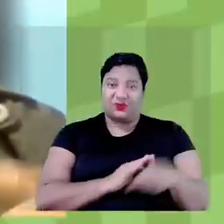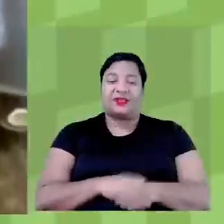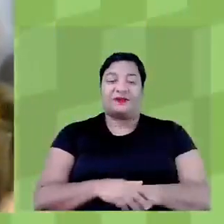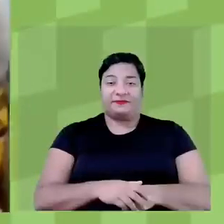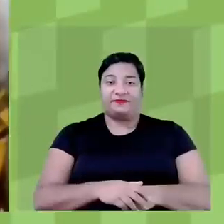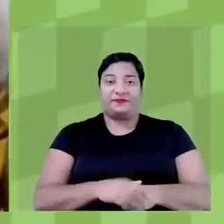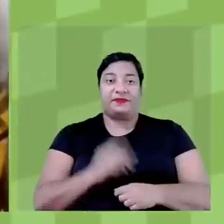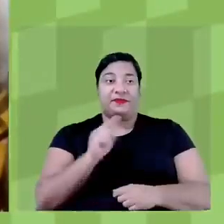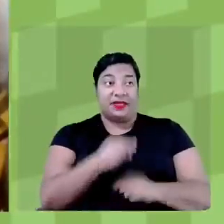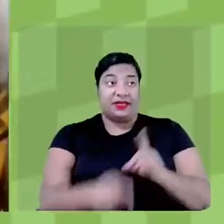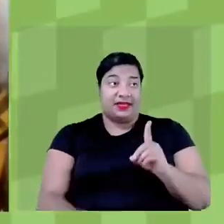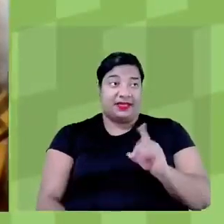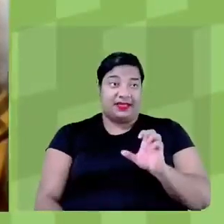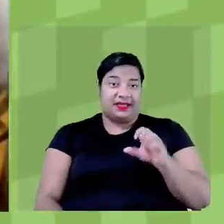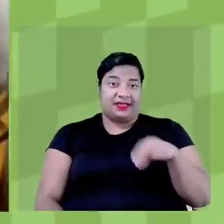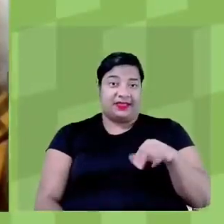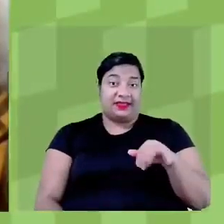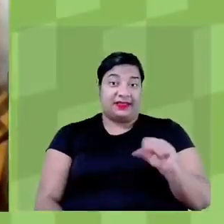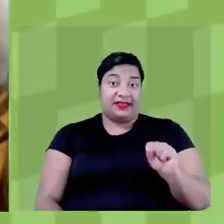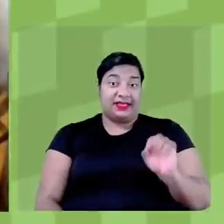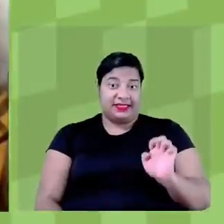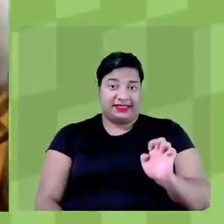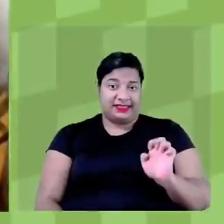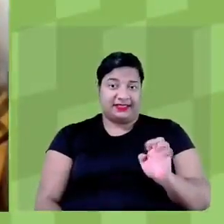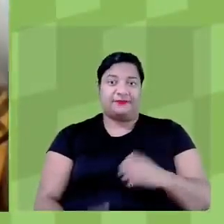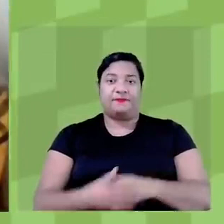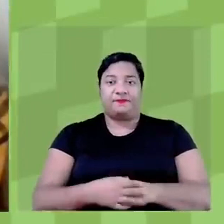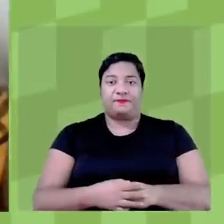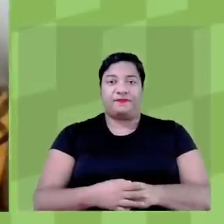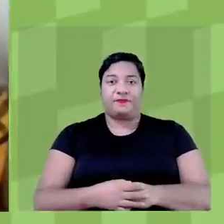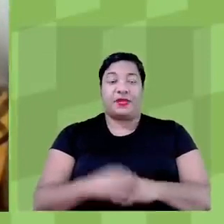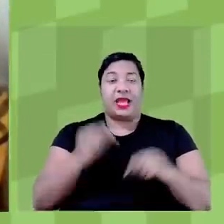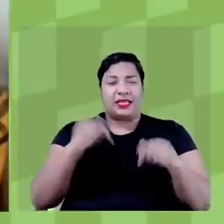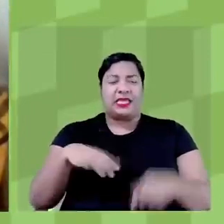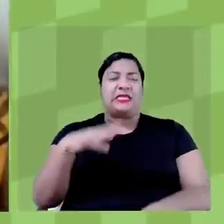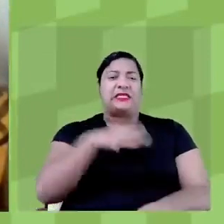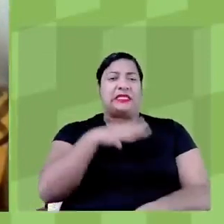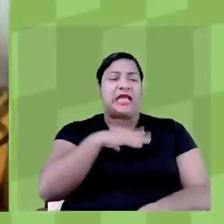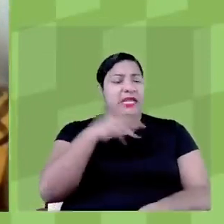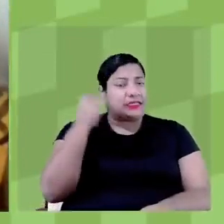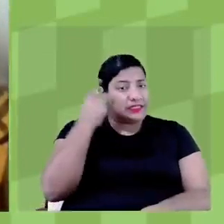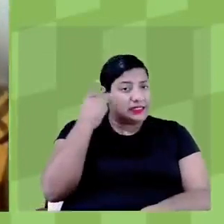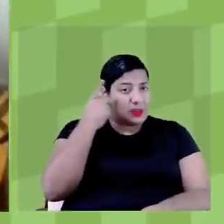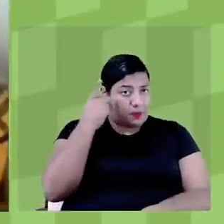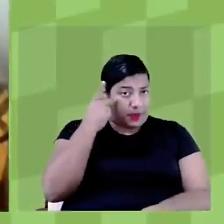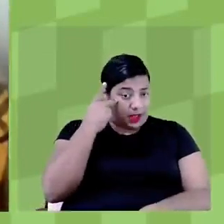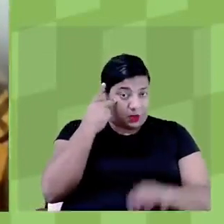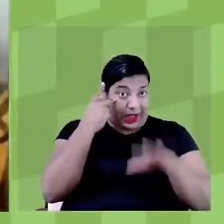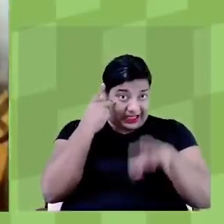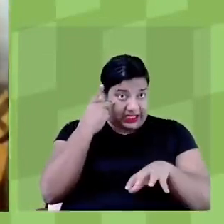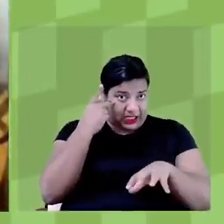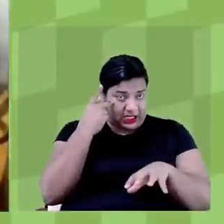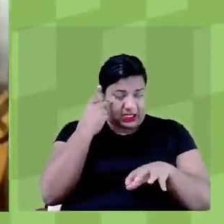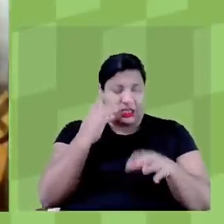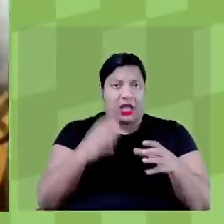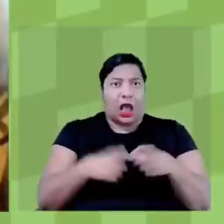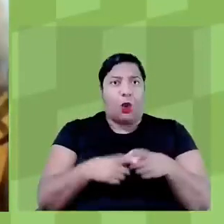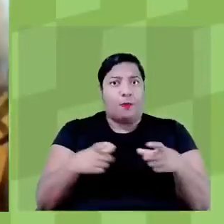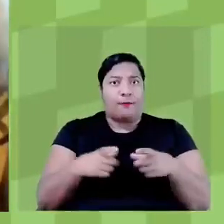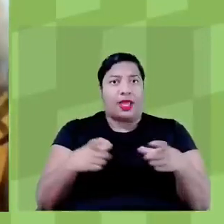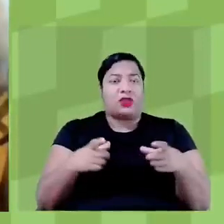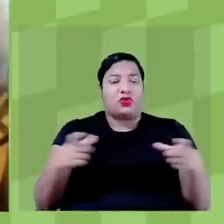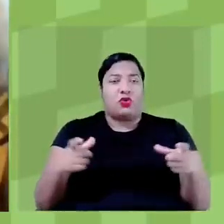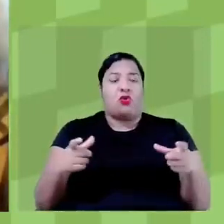Nakazawa, chefe de cartório da primeira zona eleitoral Bela Vista. Da cidade de São Paulo, além da expansão do transporte de passageiros sobre